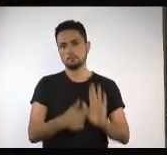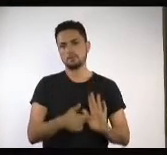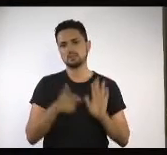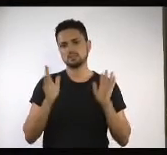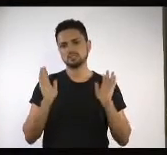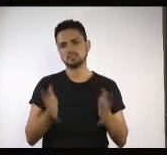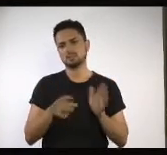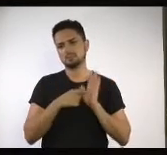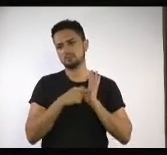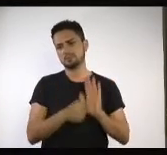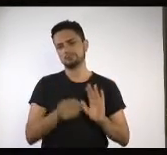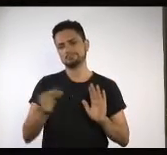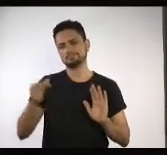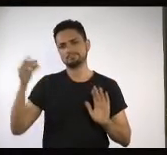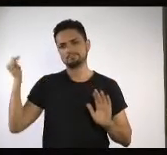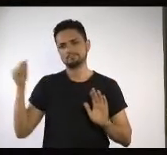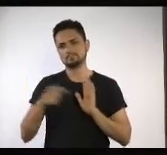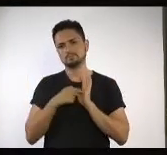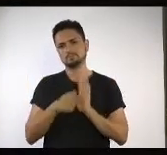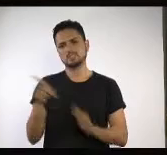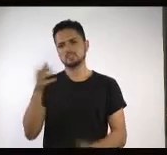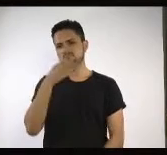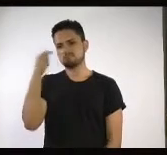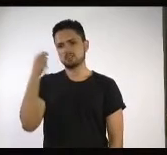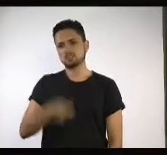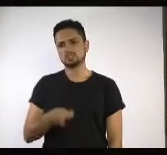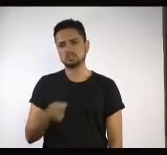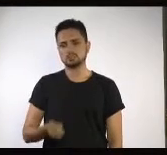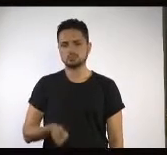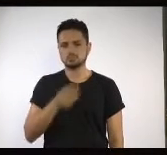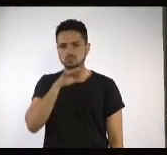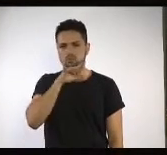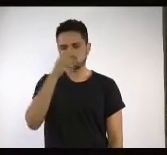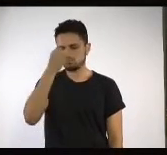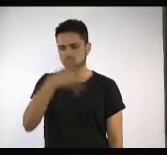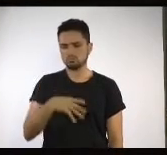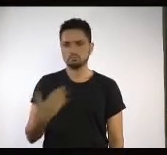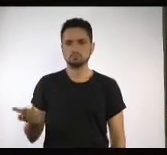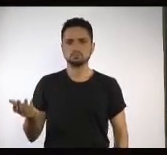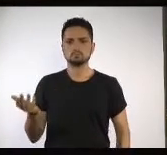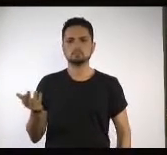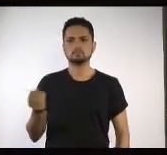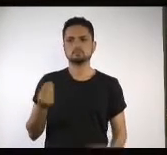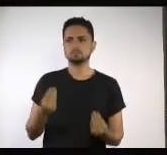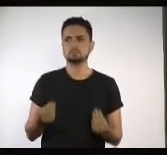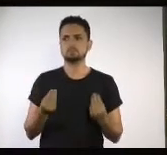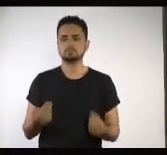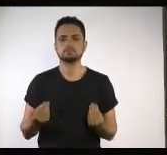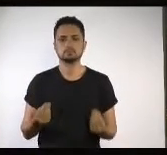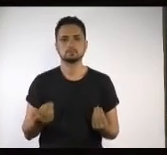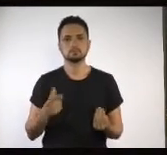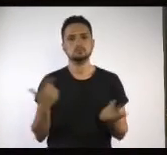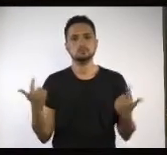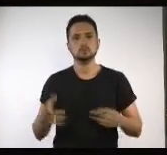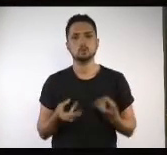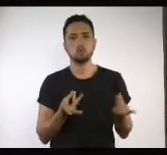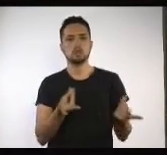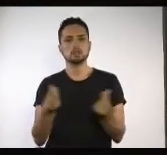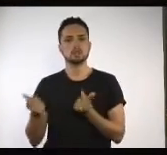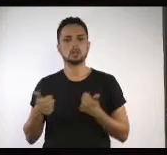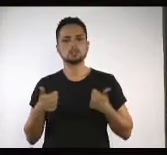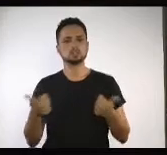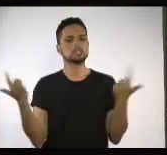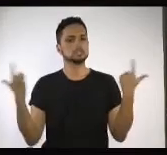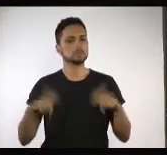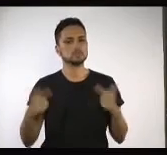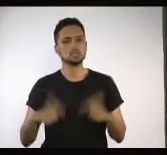amplamente revelado, mas, mais uma vez, confirma este traço desqualificado, mas esse